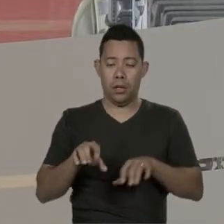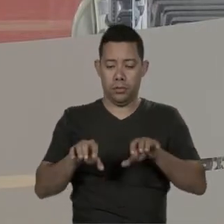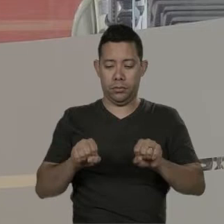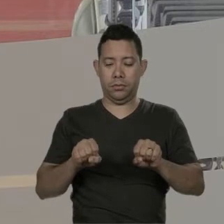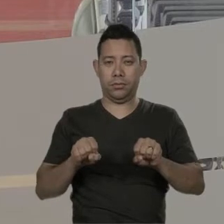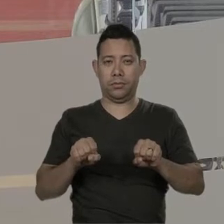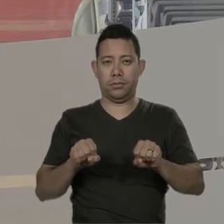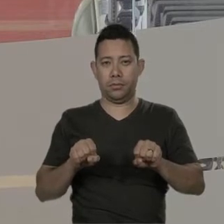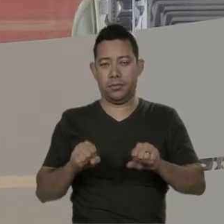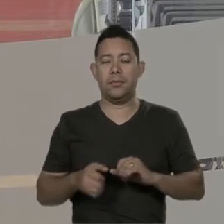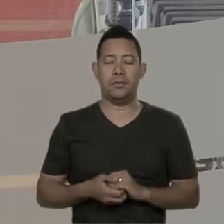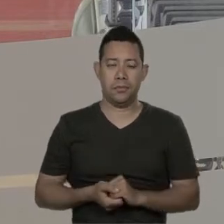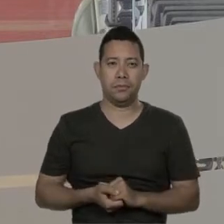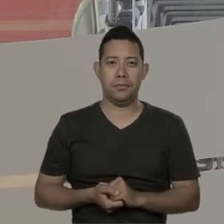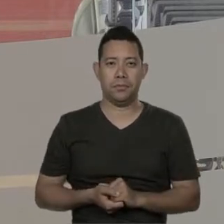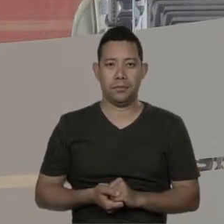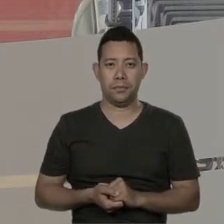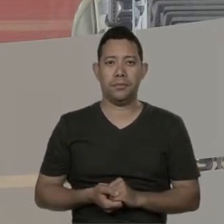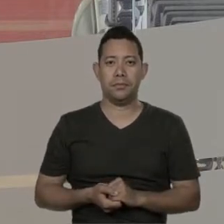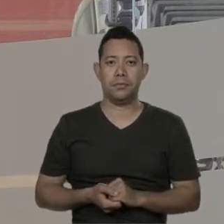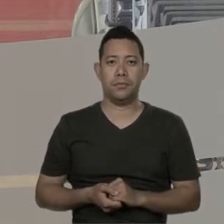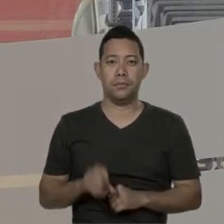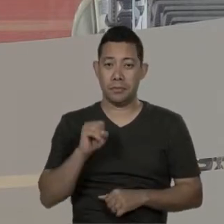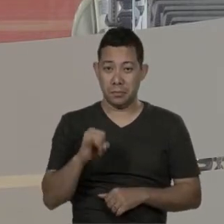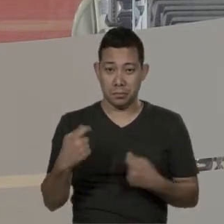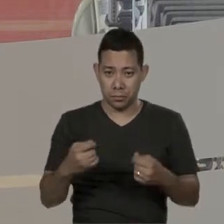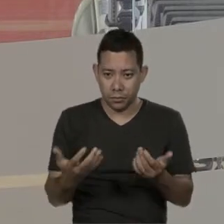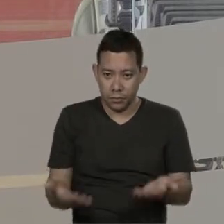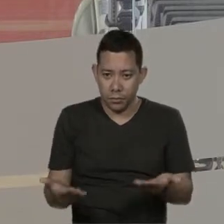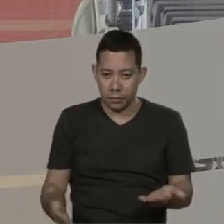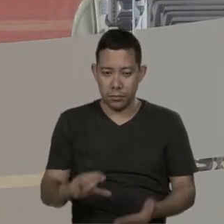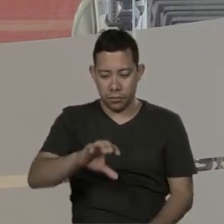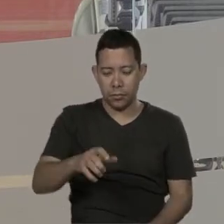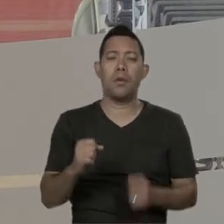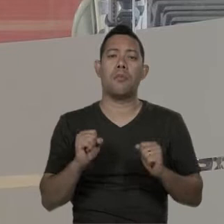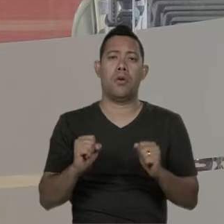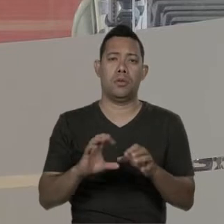Isso, se precisar, alivia um pouquinho a carga.